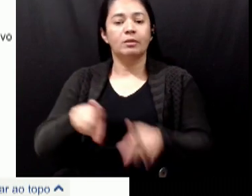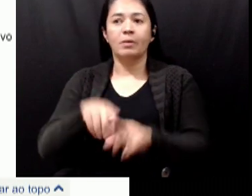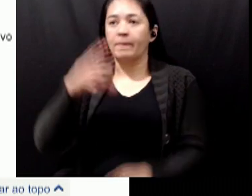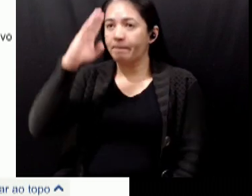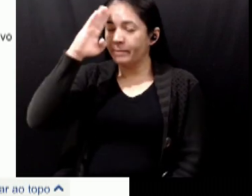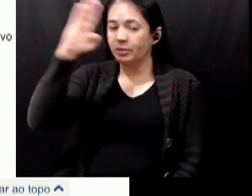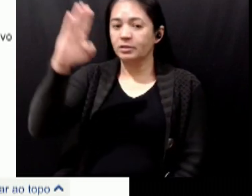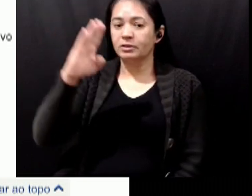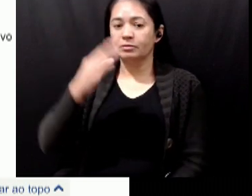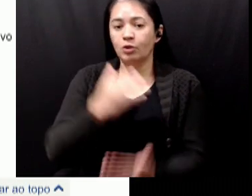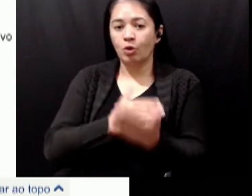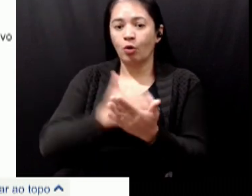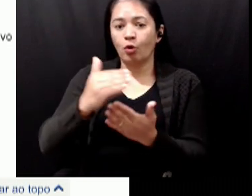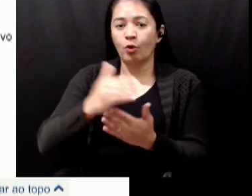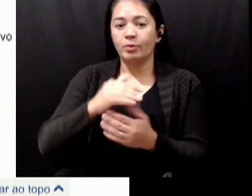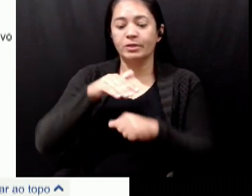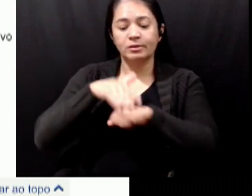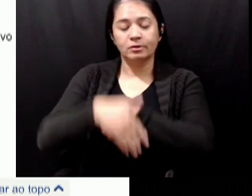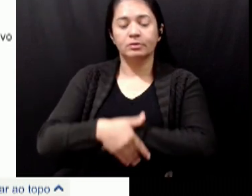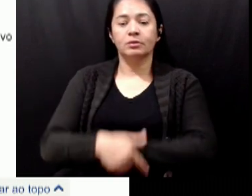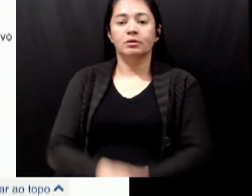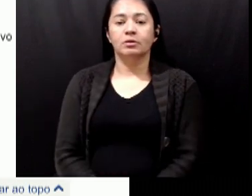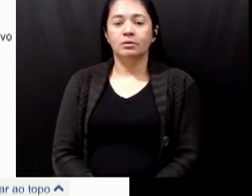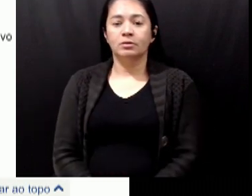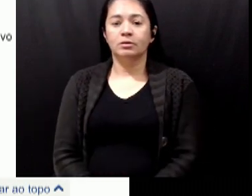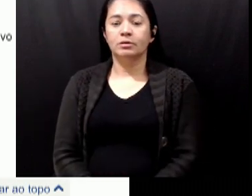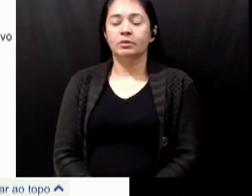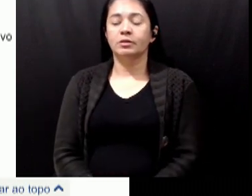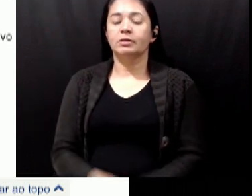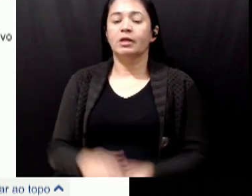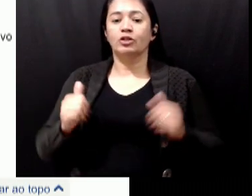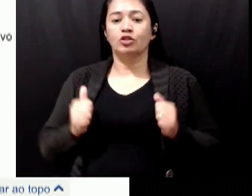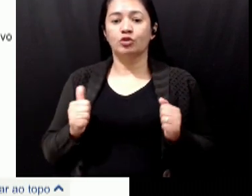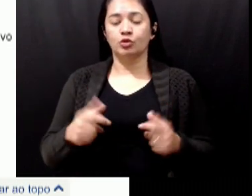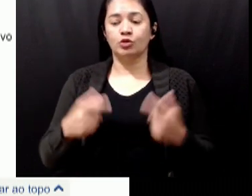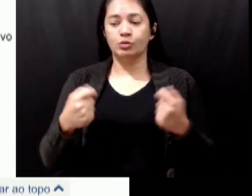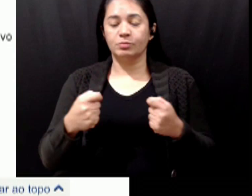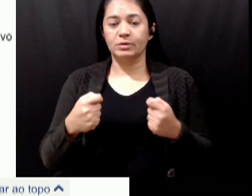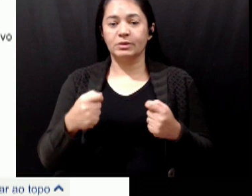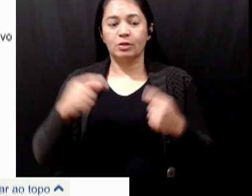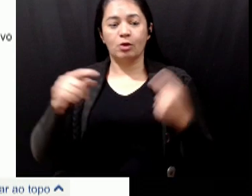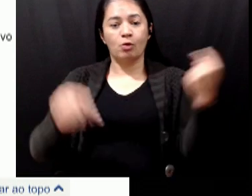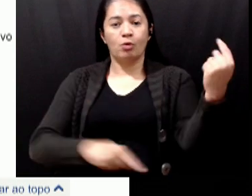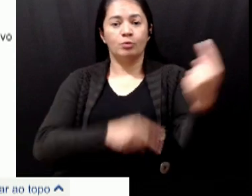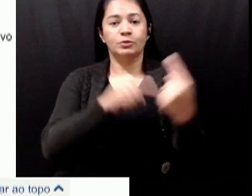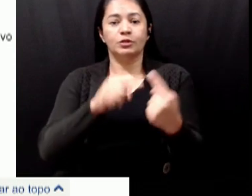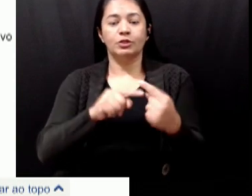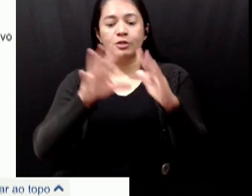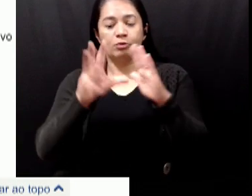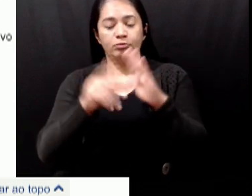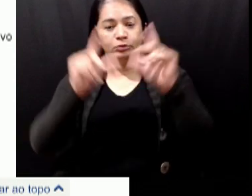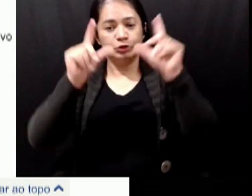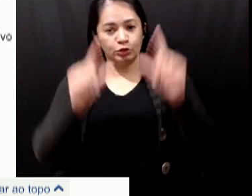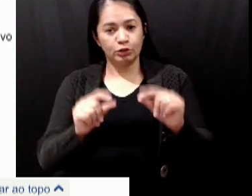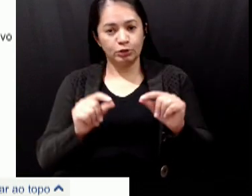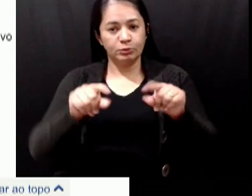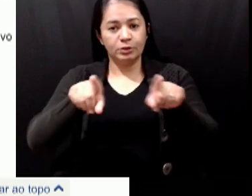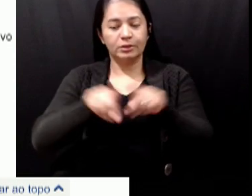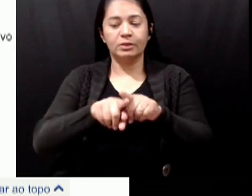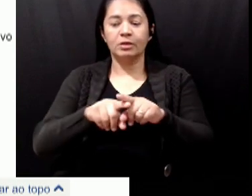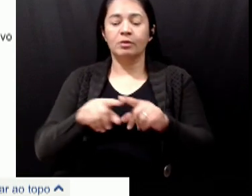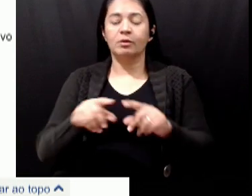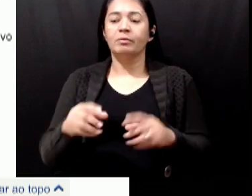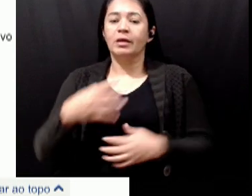da noite. A medida pretende conter a escalada da criminalidade, devolver a sensação de segurança à